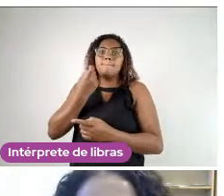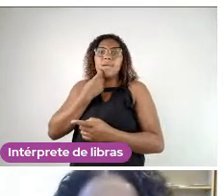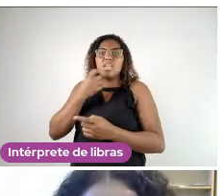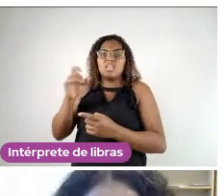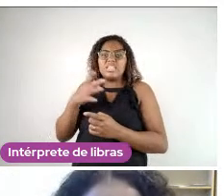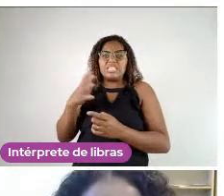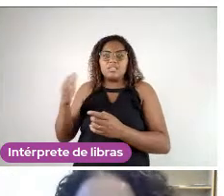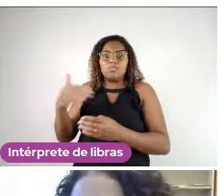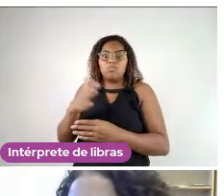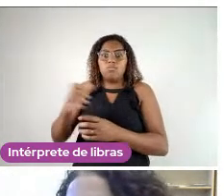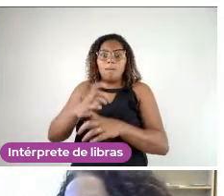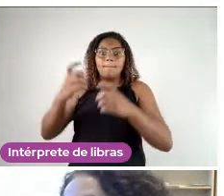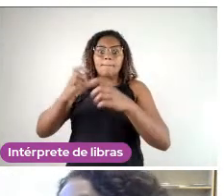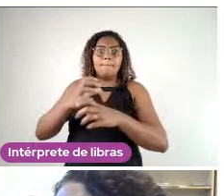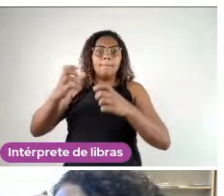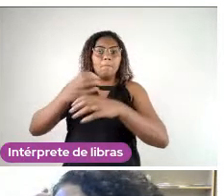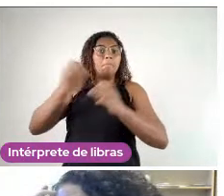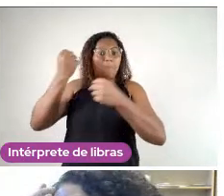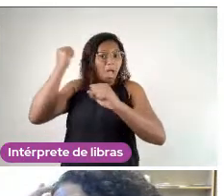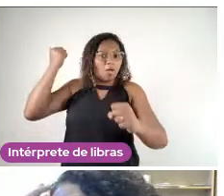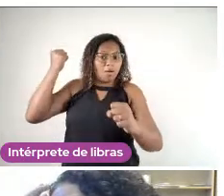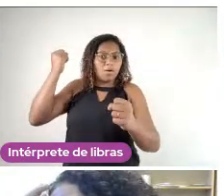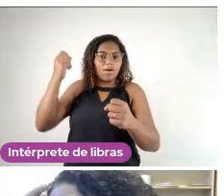né, consumidos pela pesca.